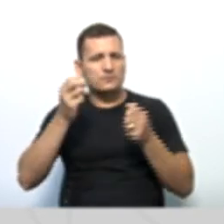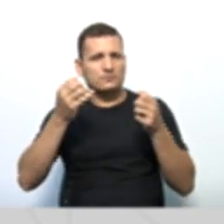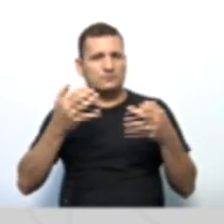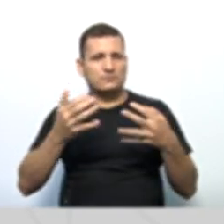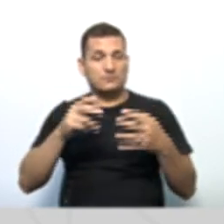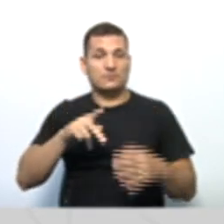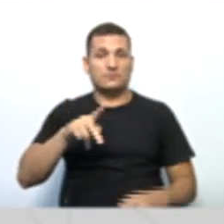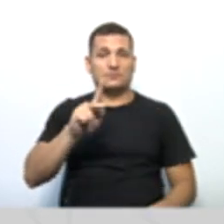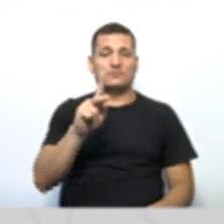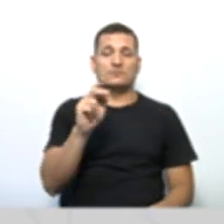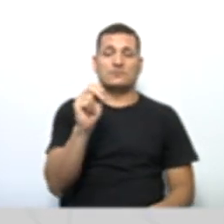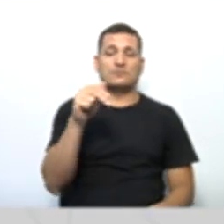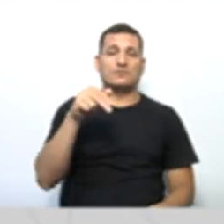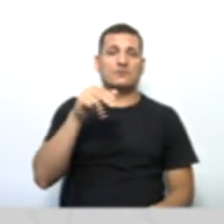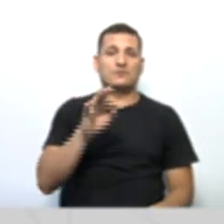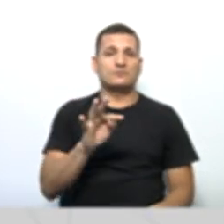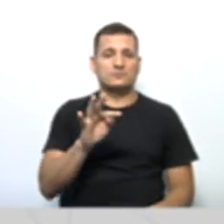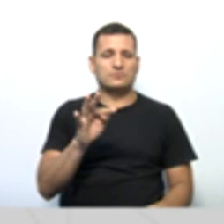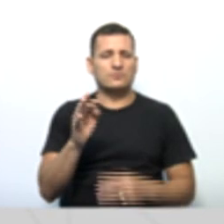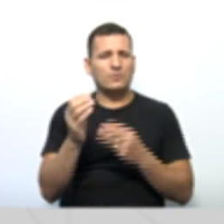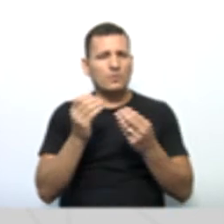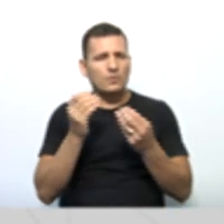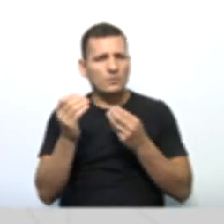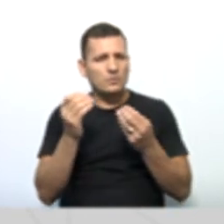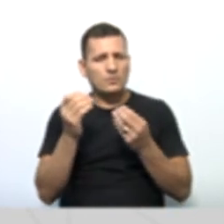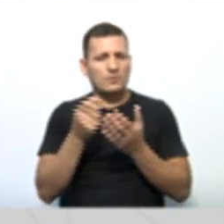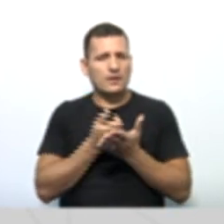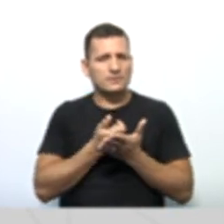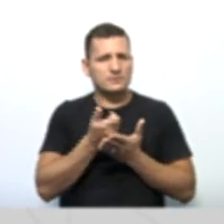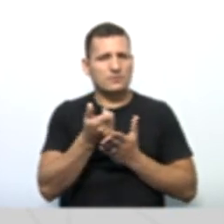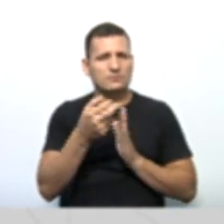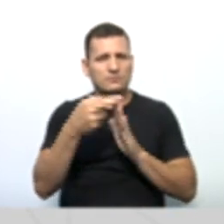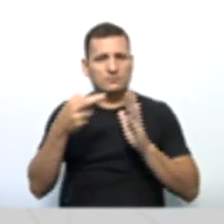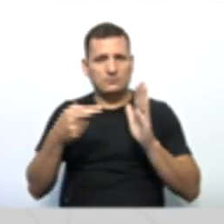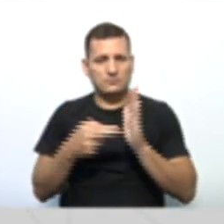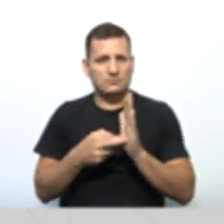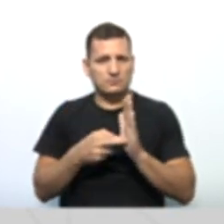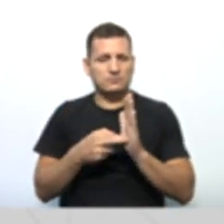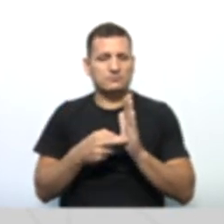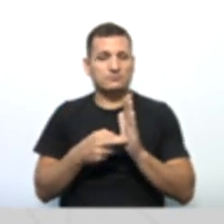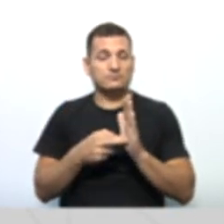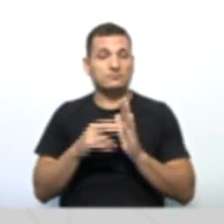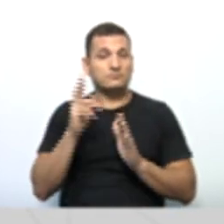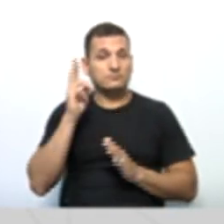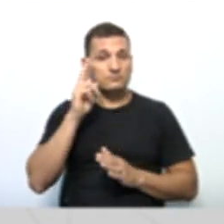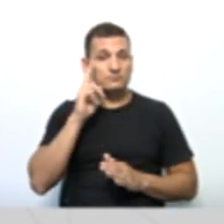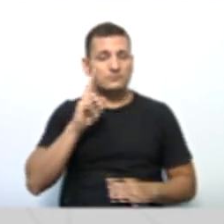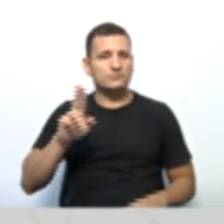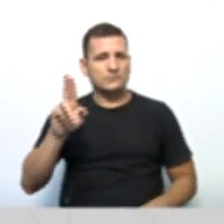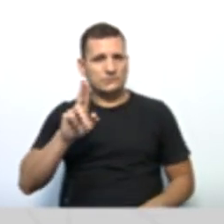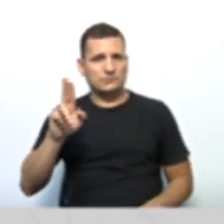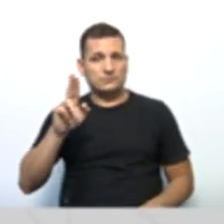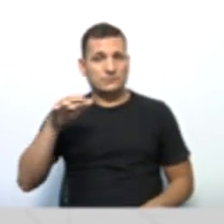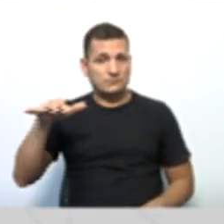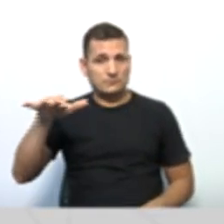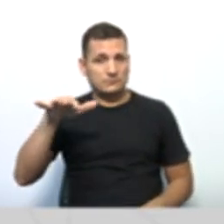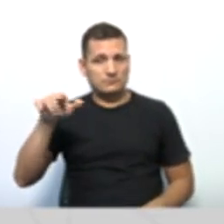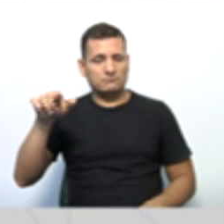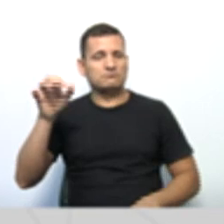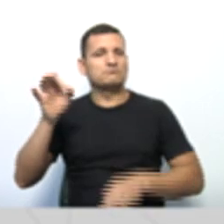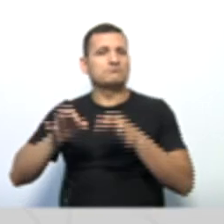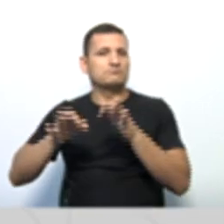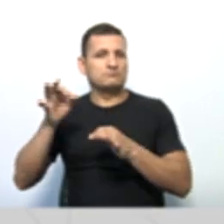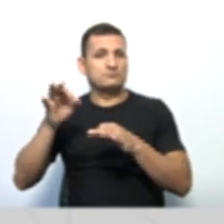para determinar a norma da ação moral. Lembrando que os utilitaristas eles são também juristas, então a lei do Estado tem